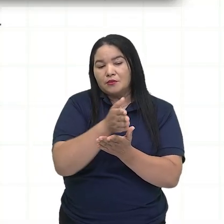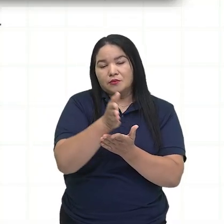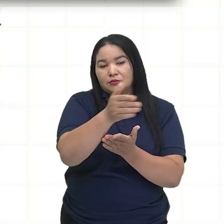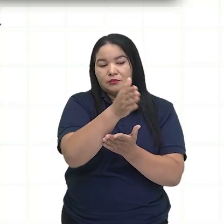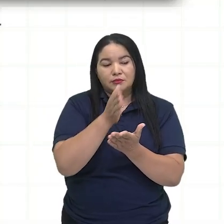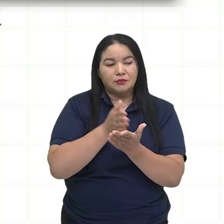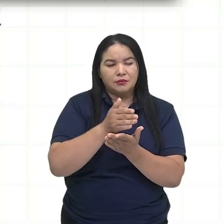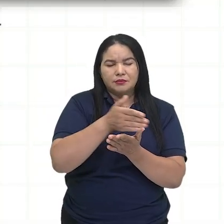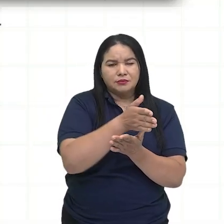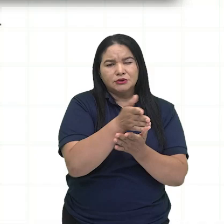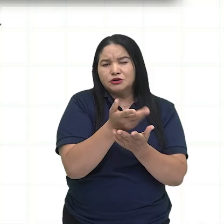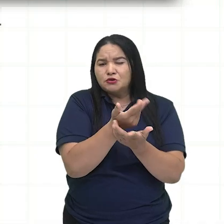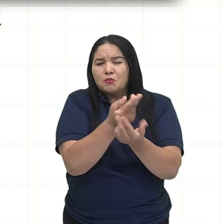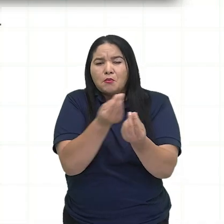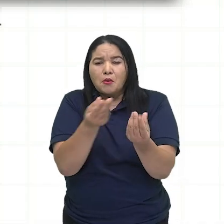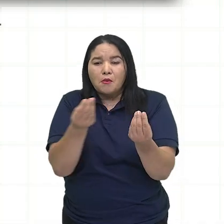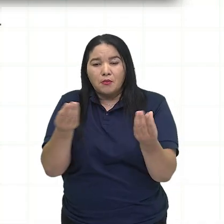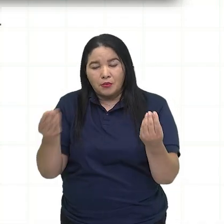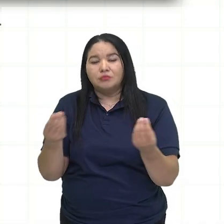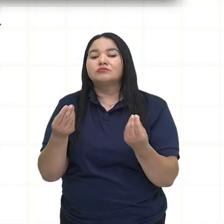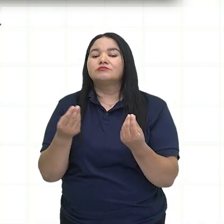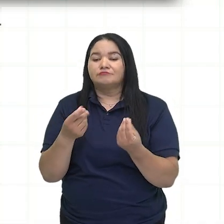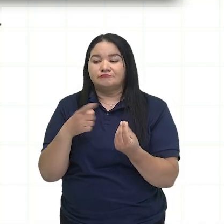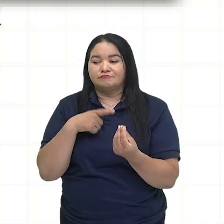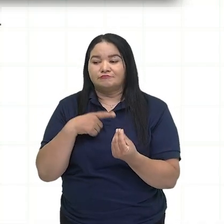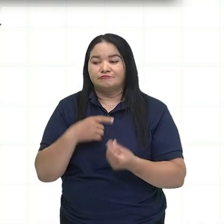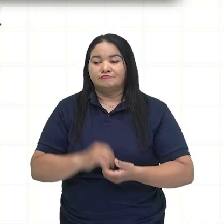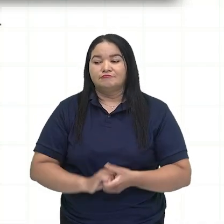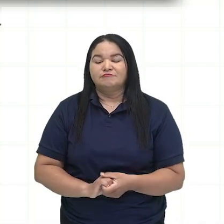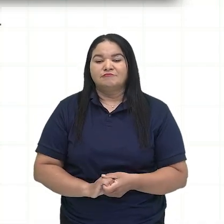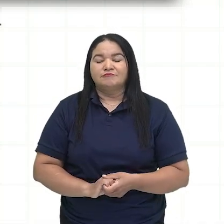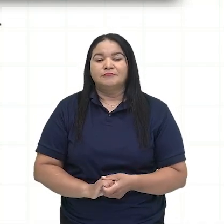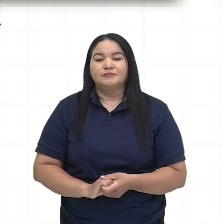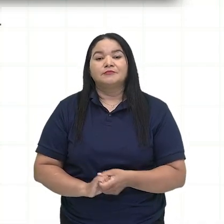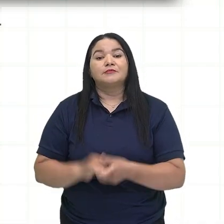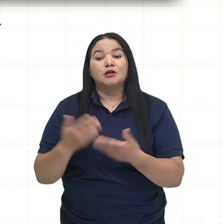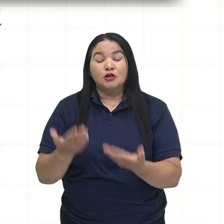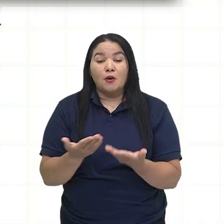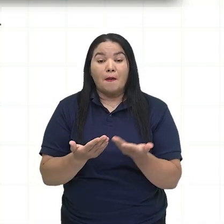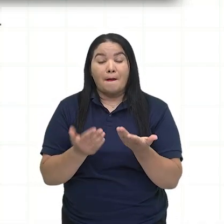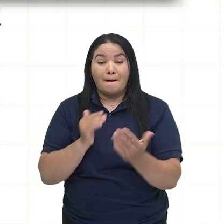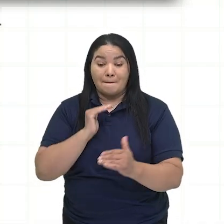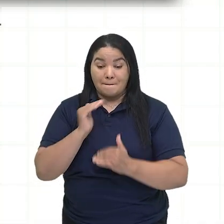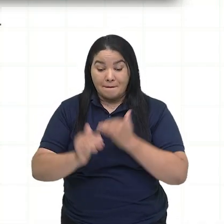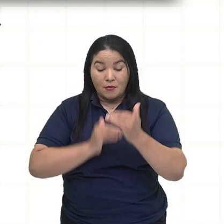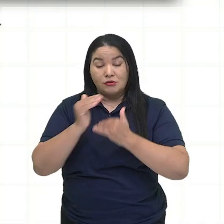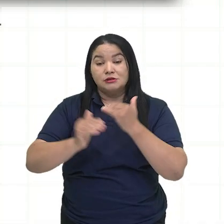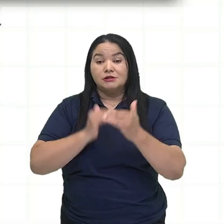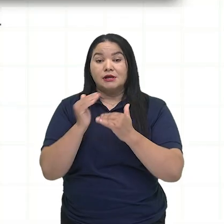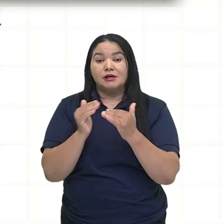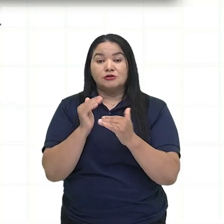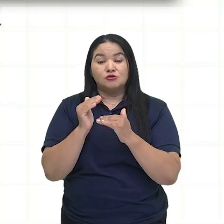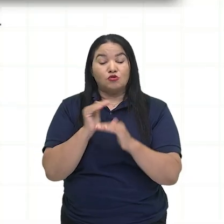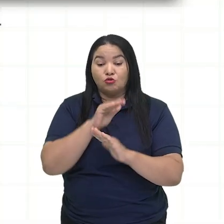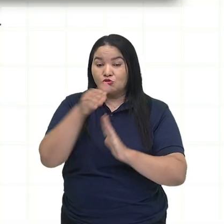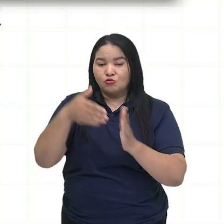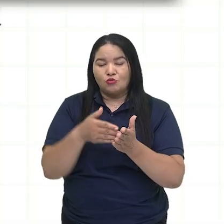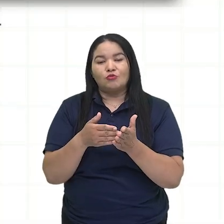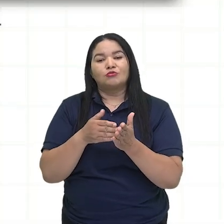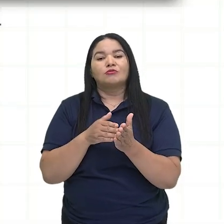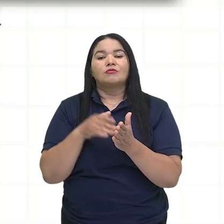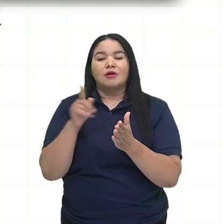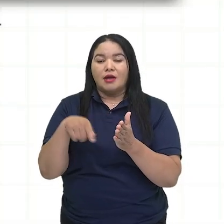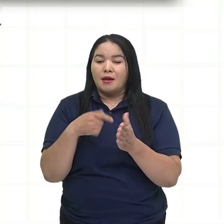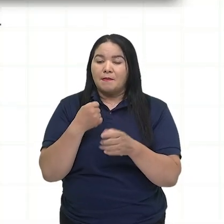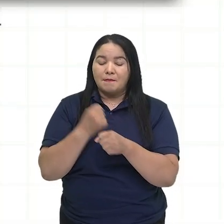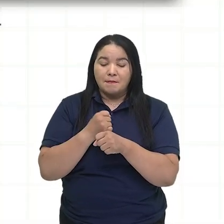diversos afluentes, certo? Então, todo esse processo está aí durante